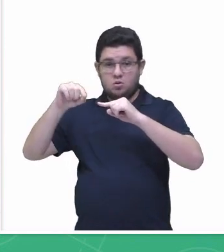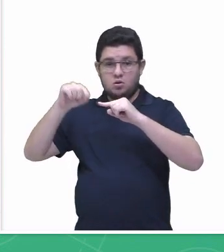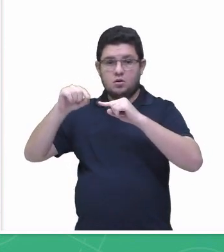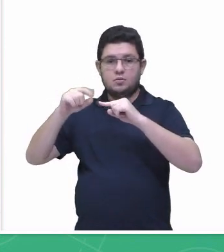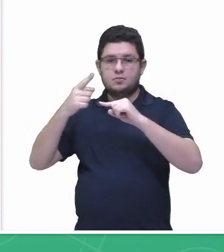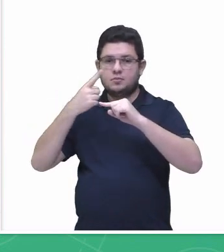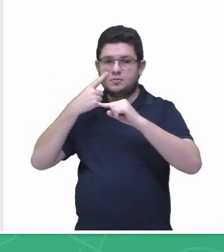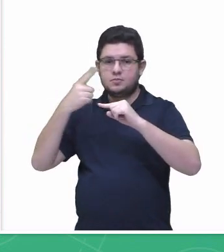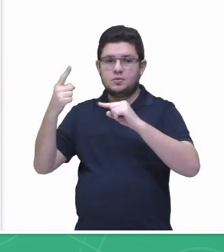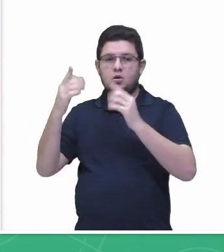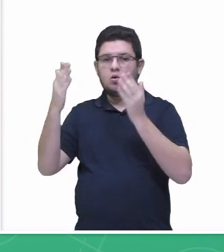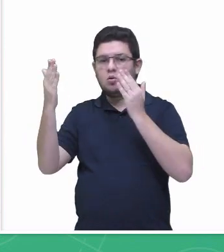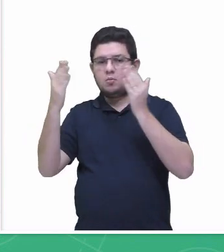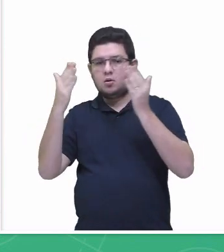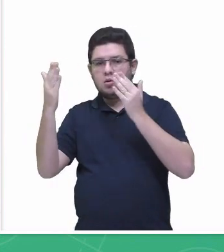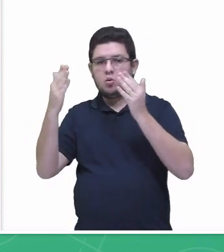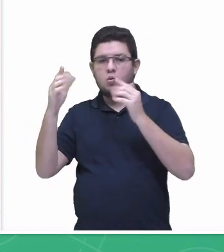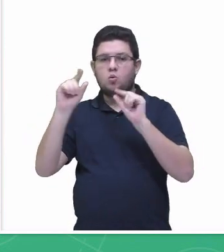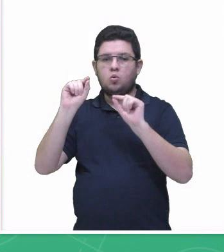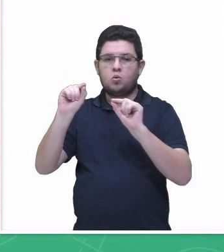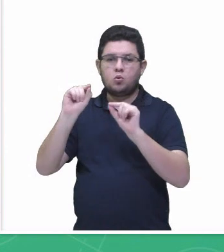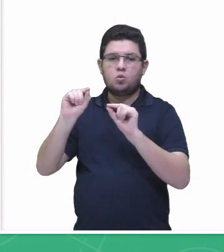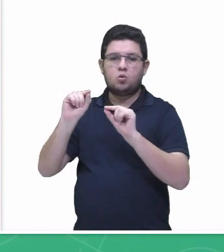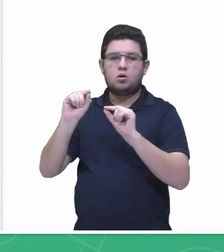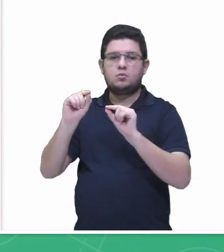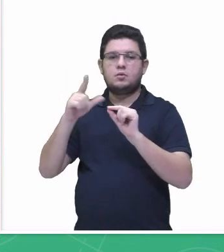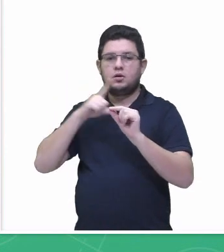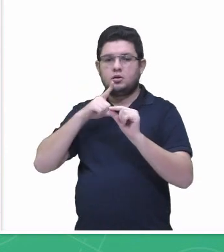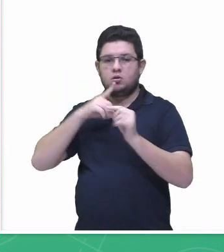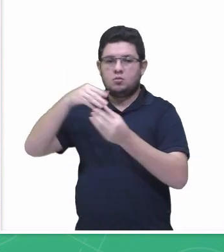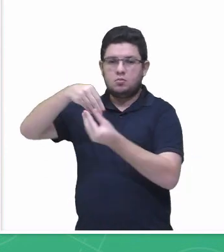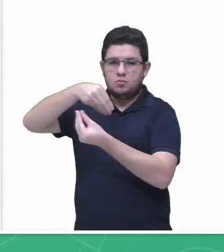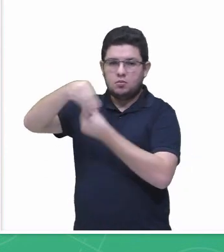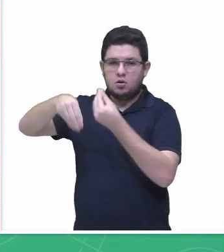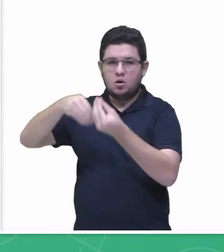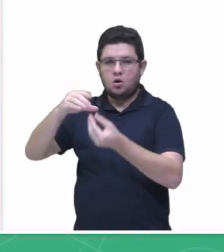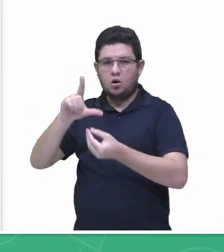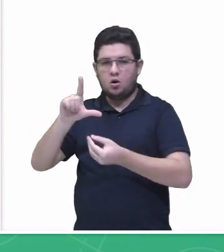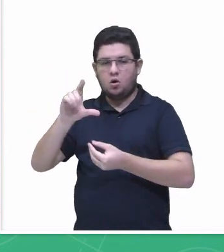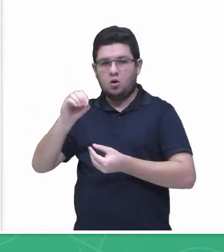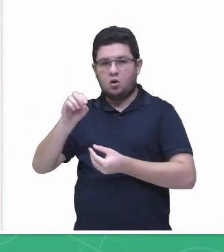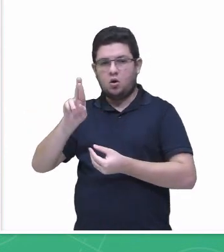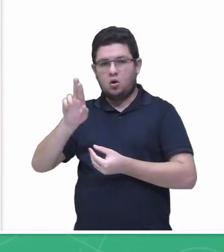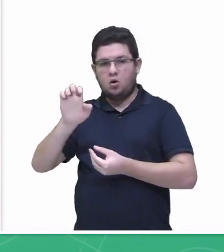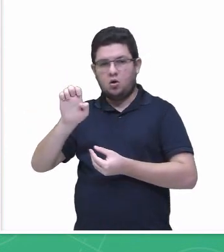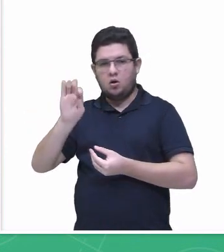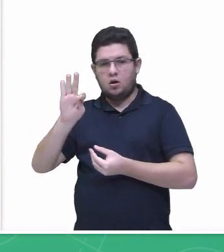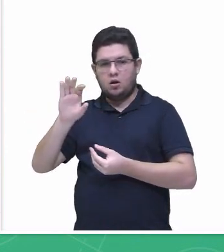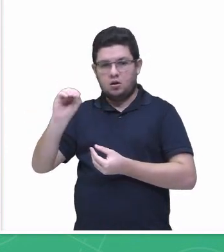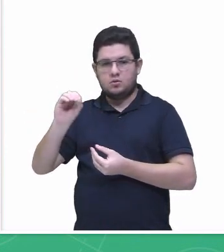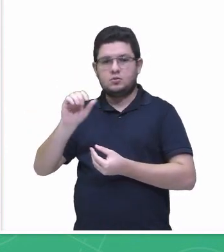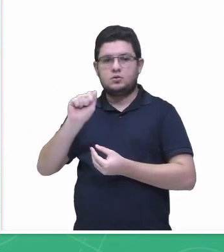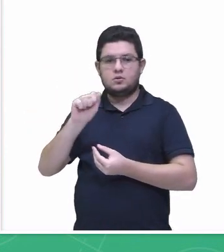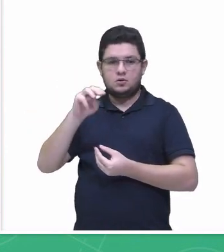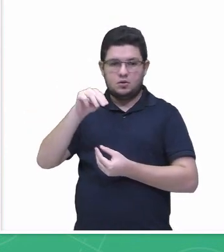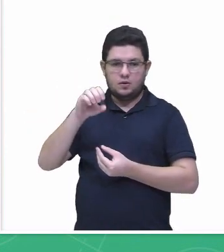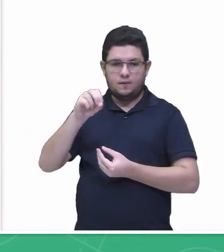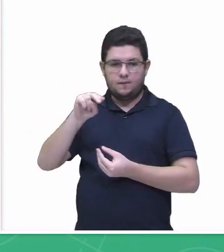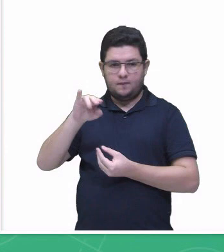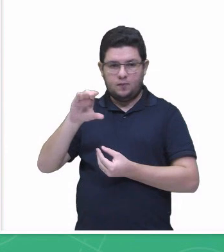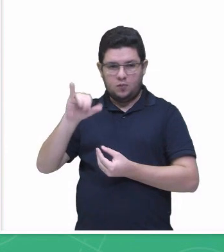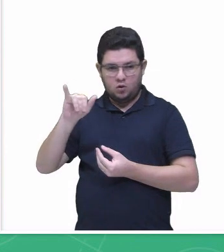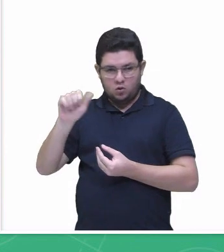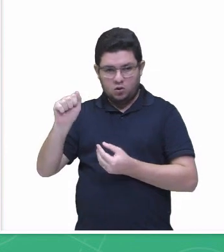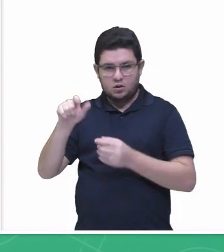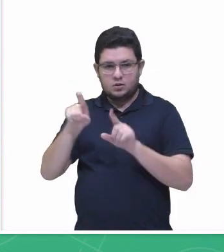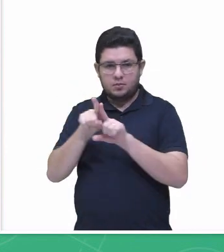3 porções de neve à pressão de 1 atm. Qual é esta temperatura na escala Celsius? Então, o que a